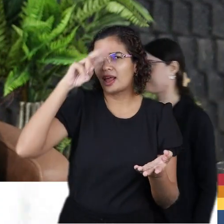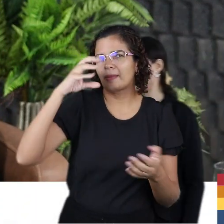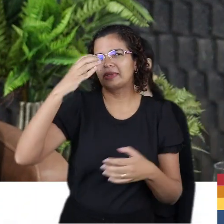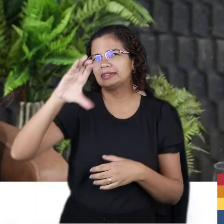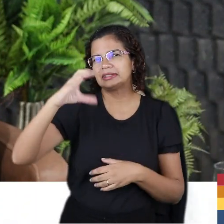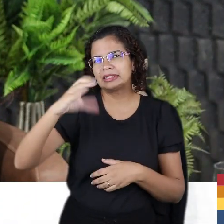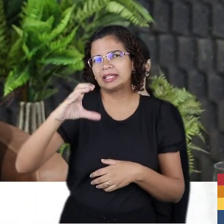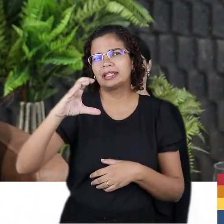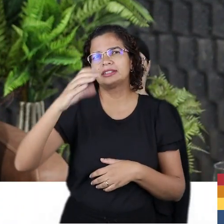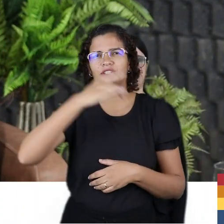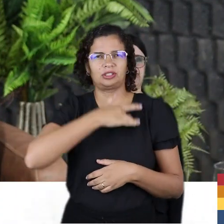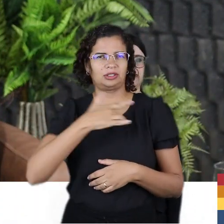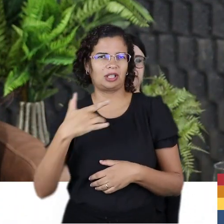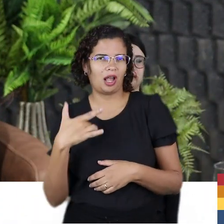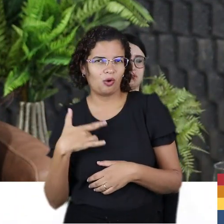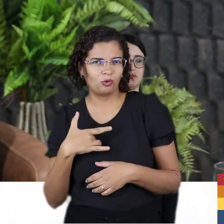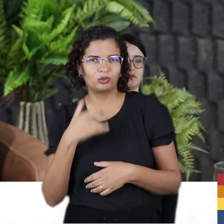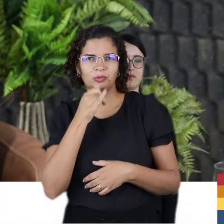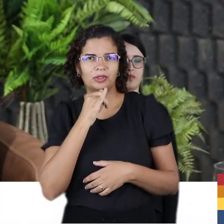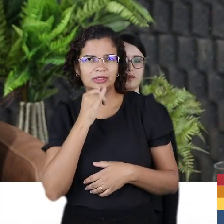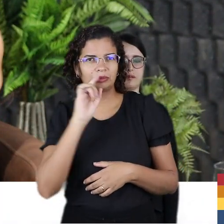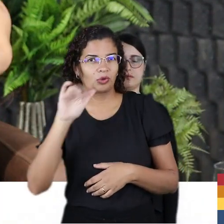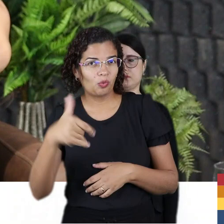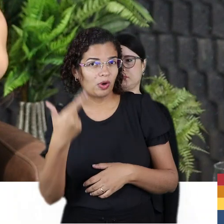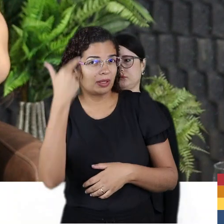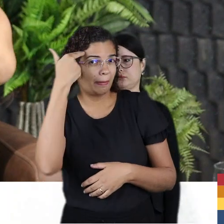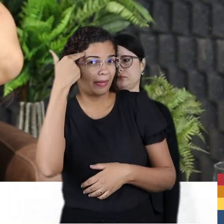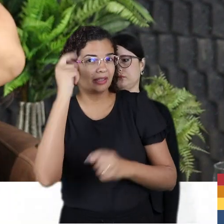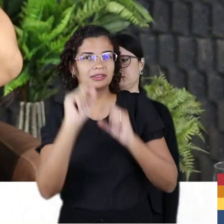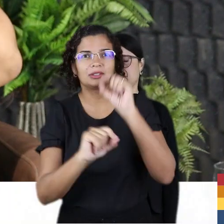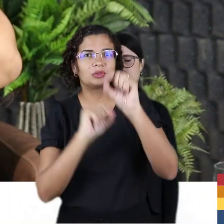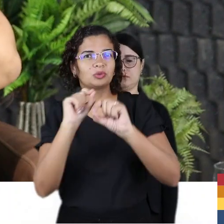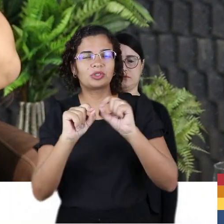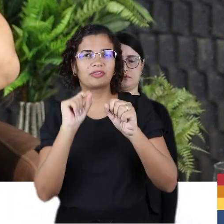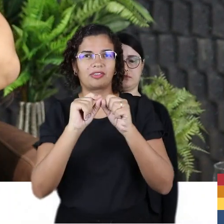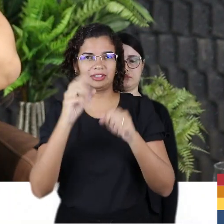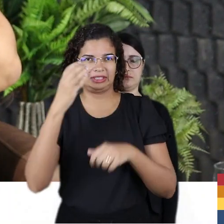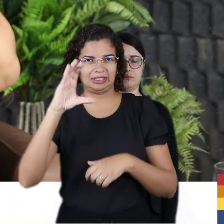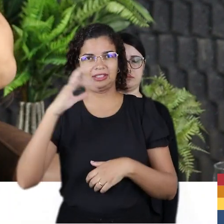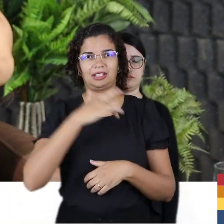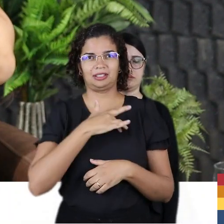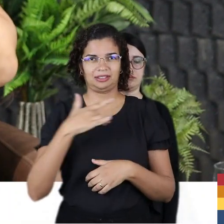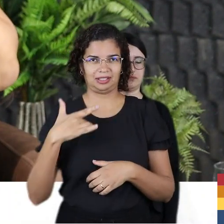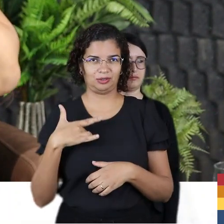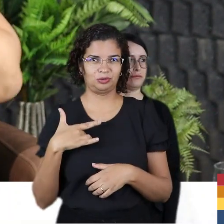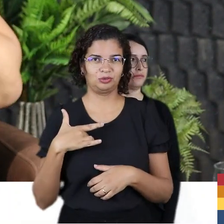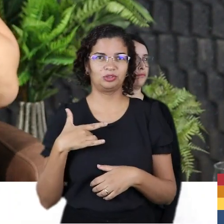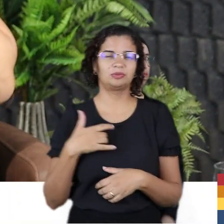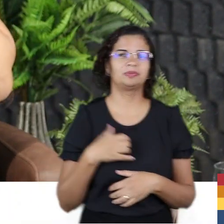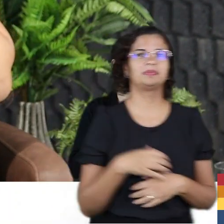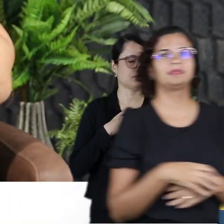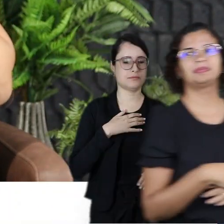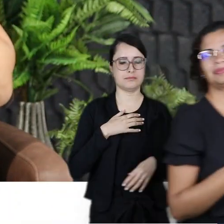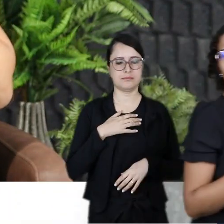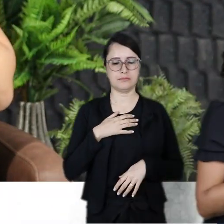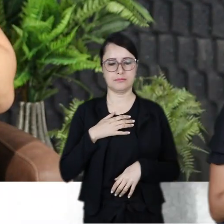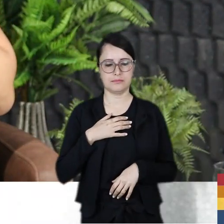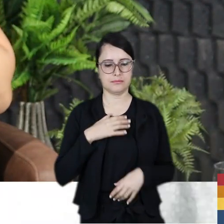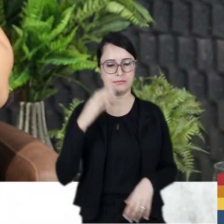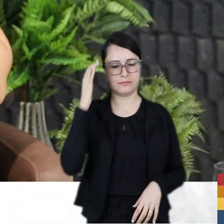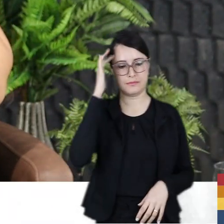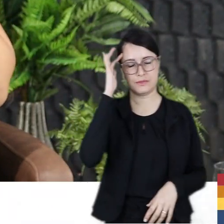quando você traz, quanto aos objetos correlatos, é aquilo que vai